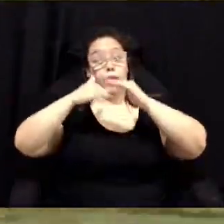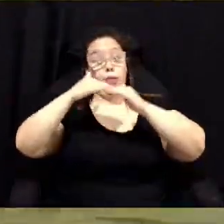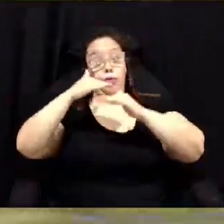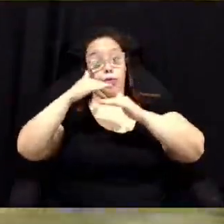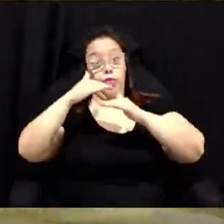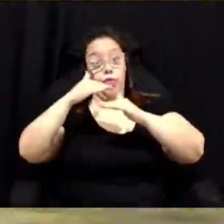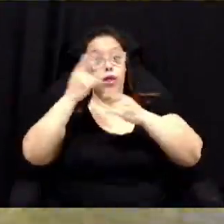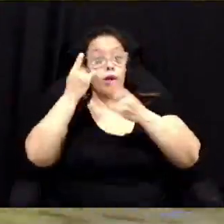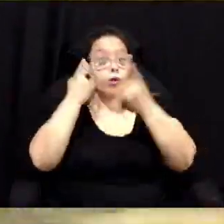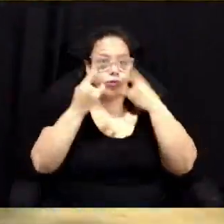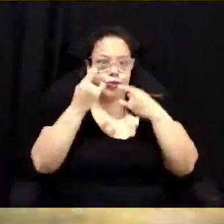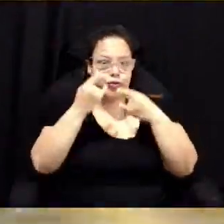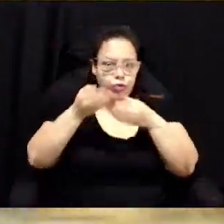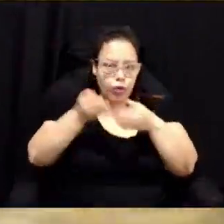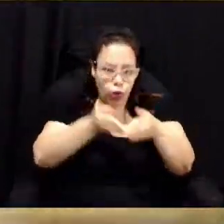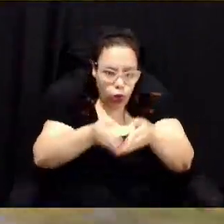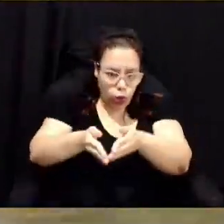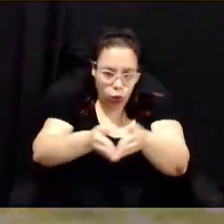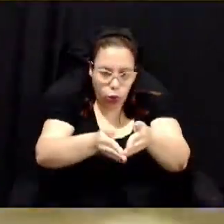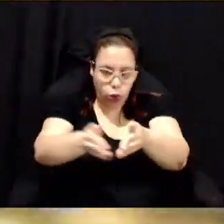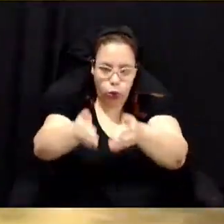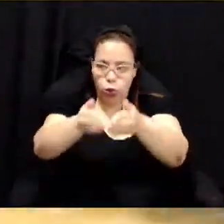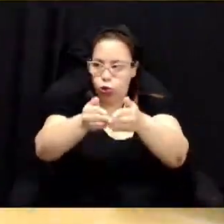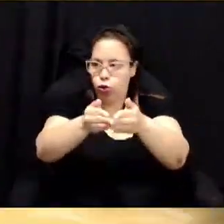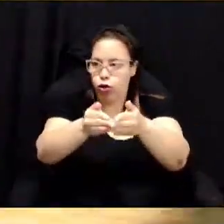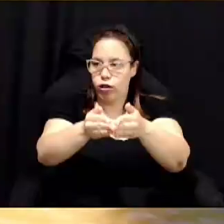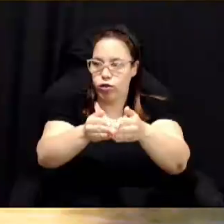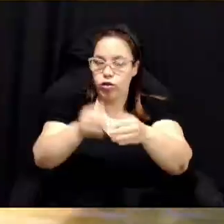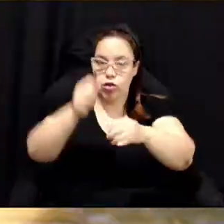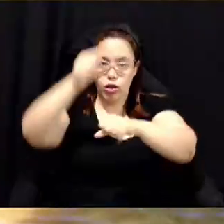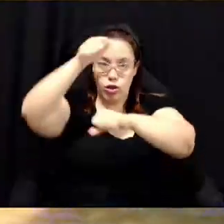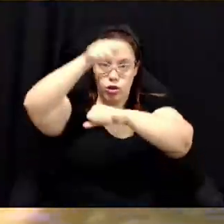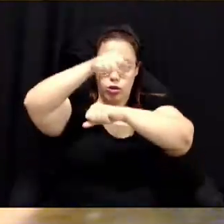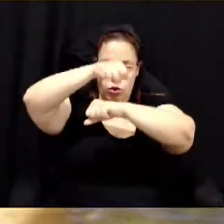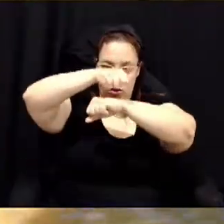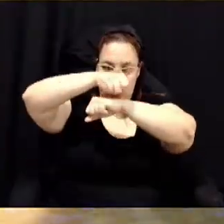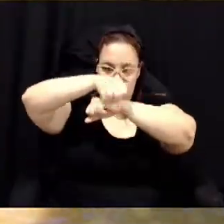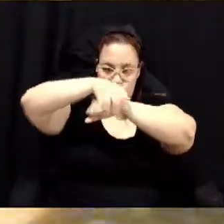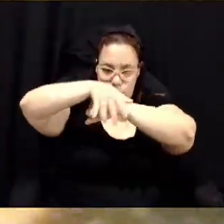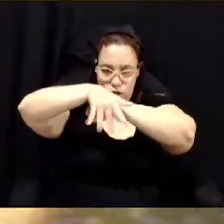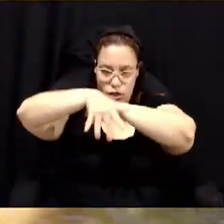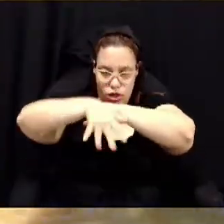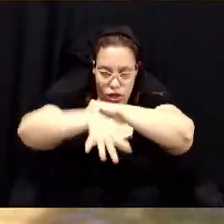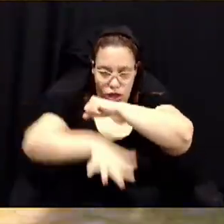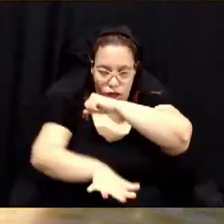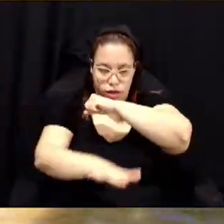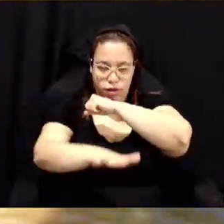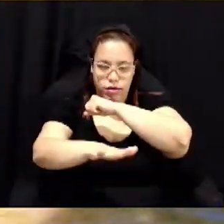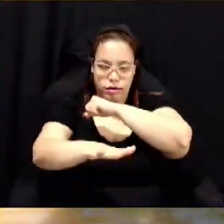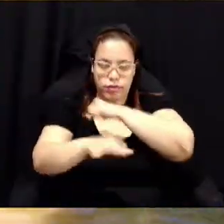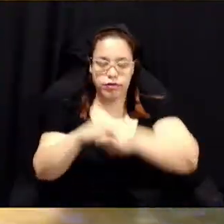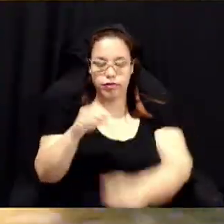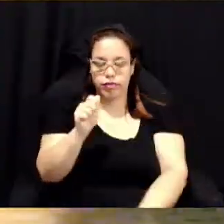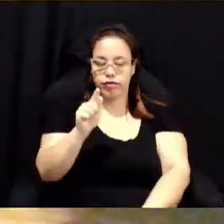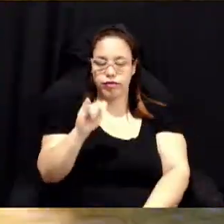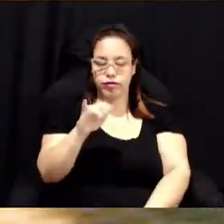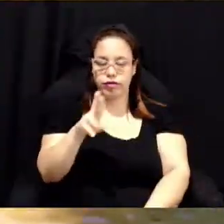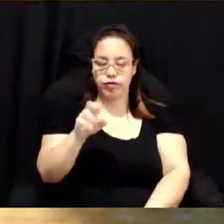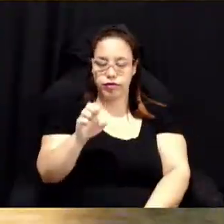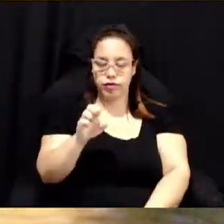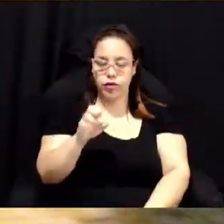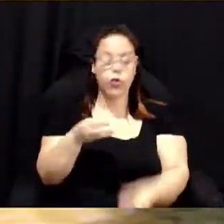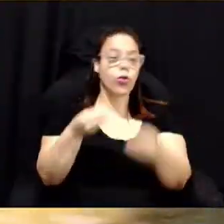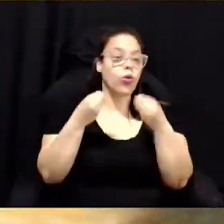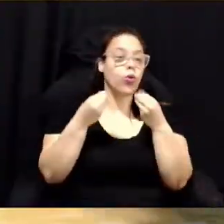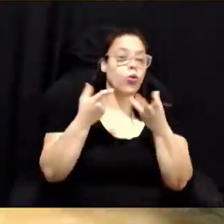descer corredeira, né? Descer corredeira, cachoeira, que é similar ao que a gente faz no rafting, porém com o caiaque. E para você, o que é